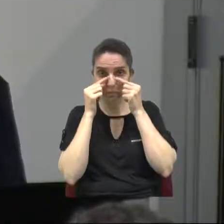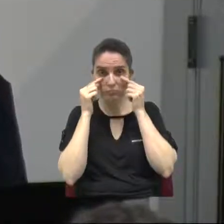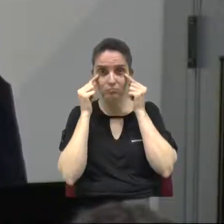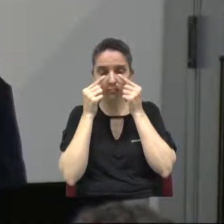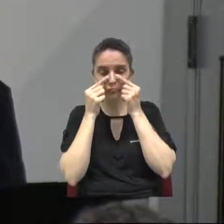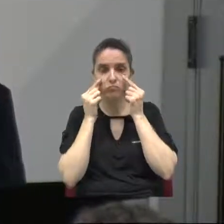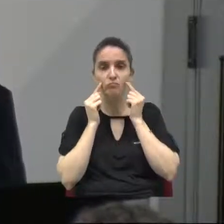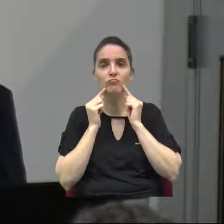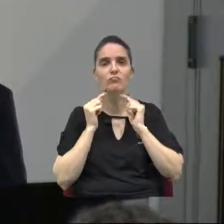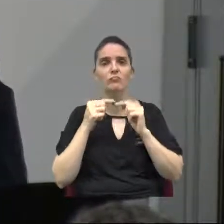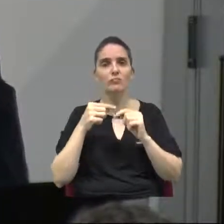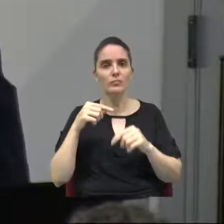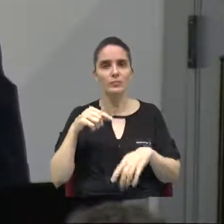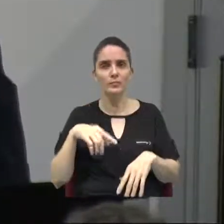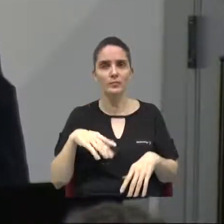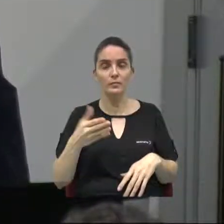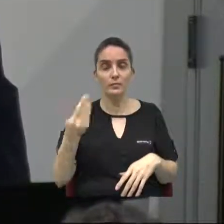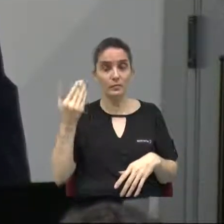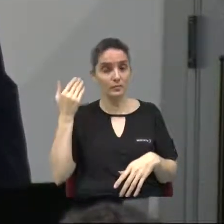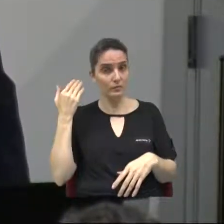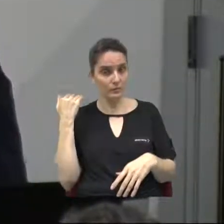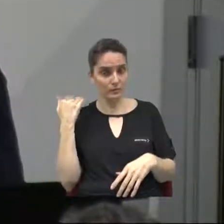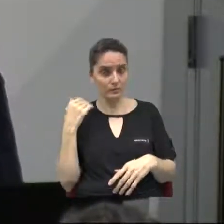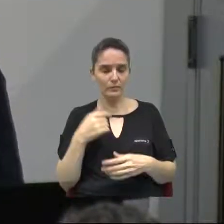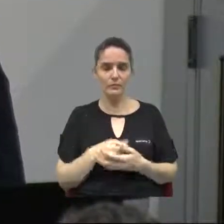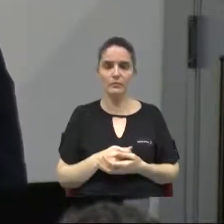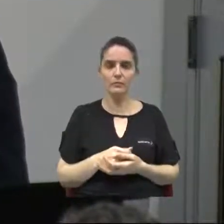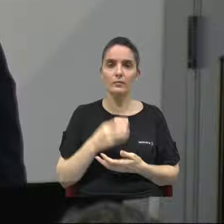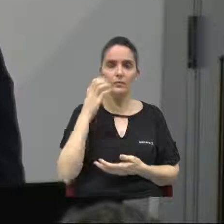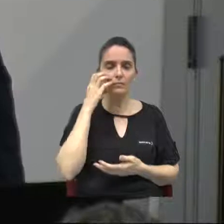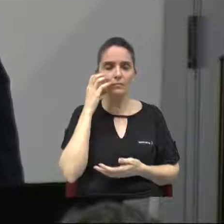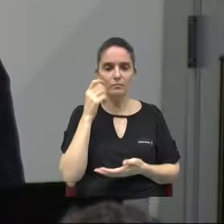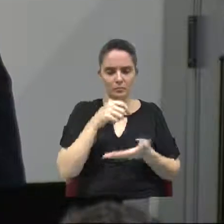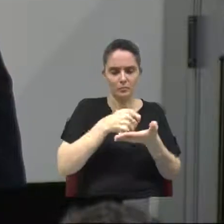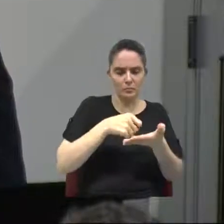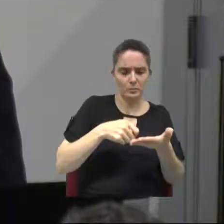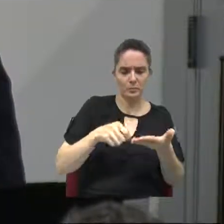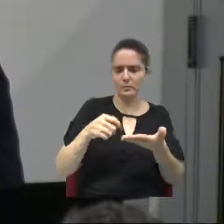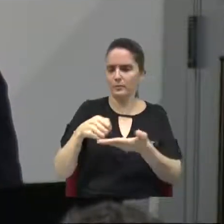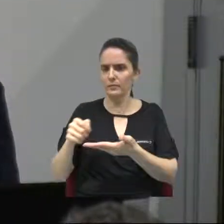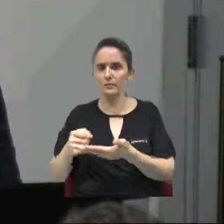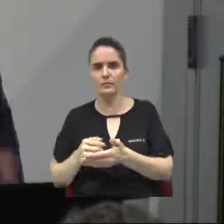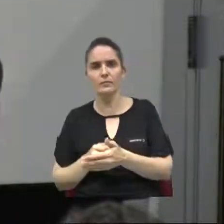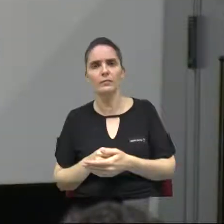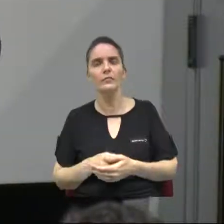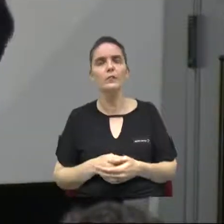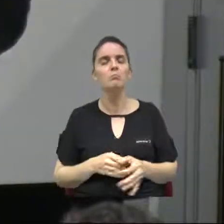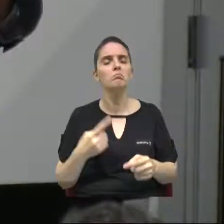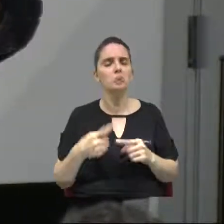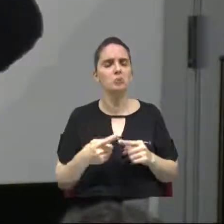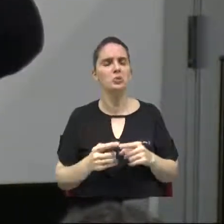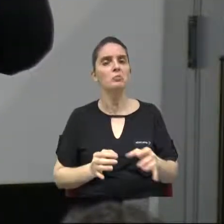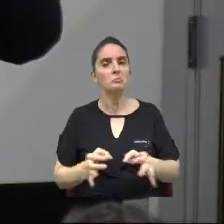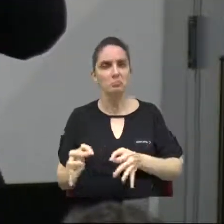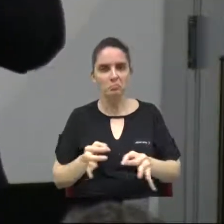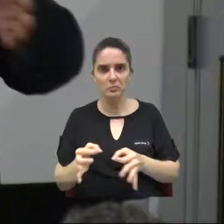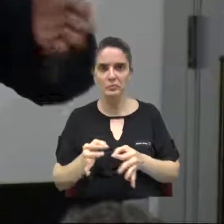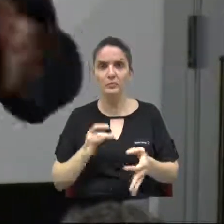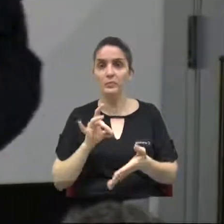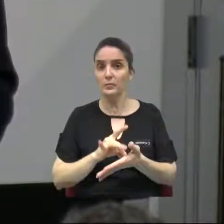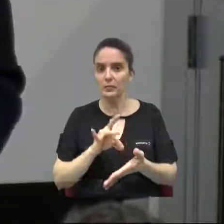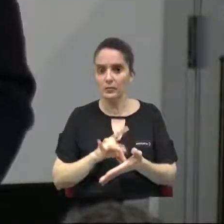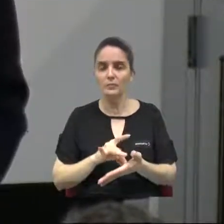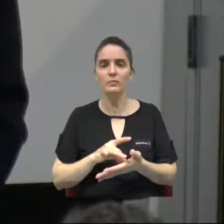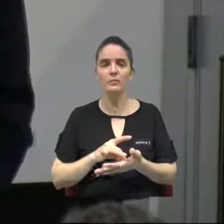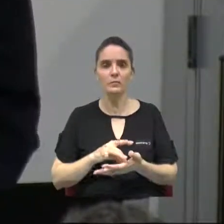pelos corredores da casa, assinaturas, movimentação. Então é um projeto, realmente, eu tenho a impressão que é um projeto do seu